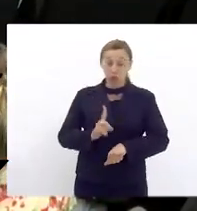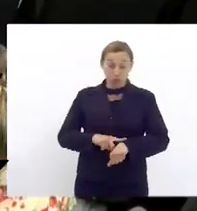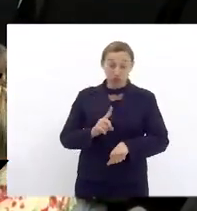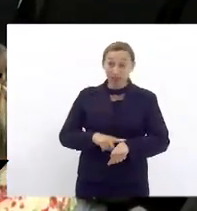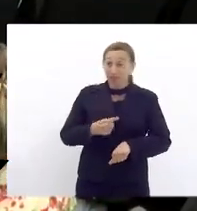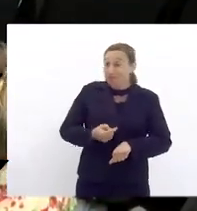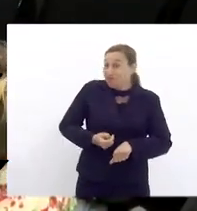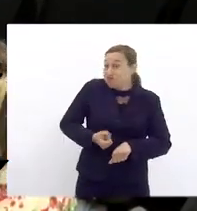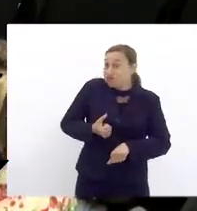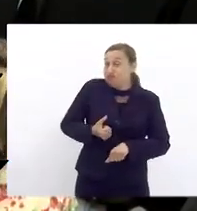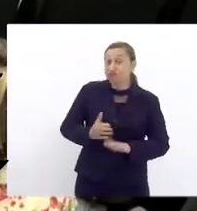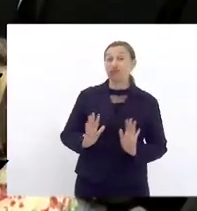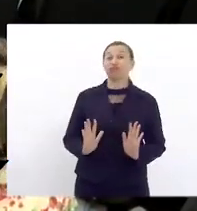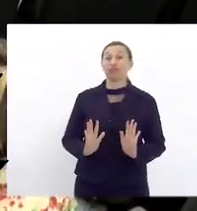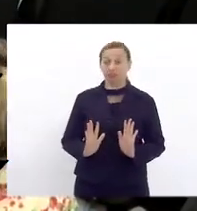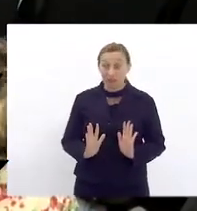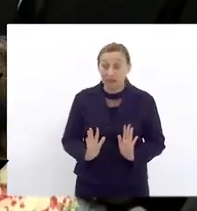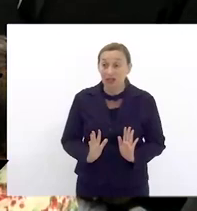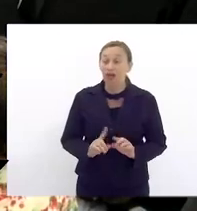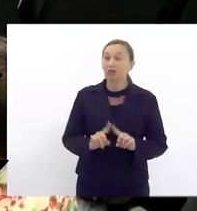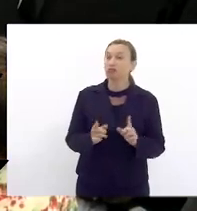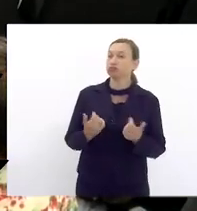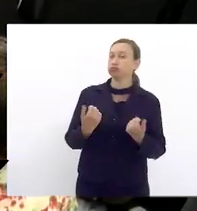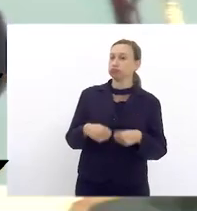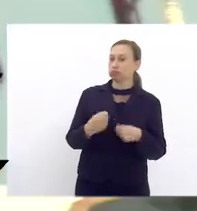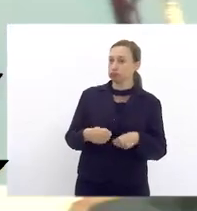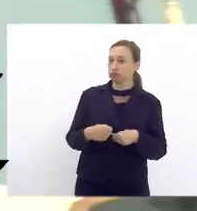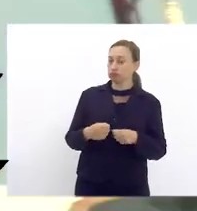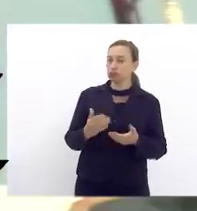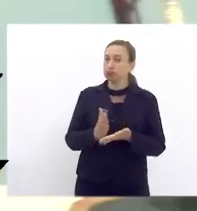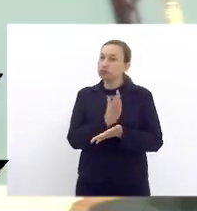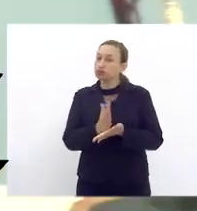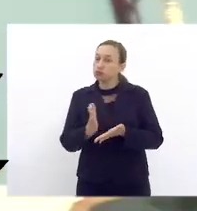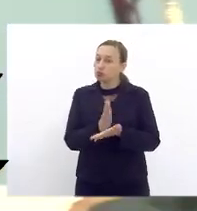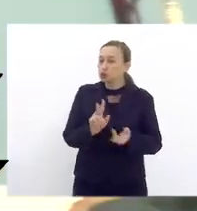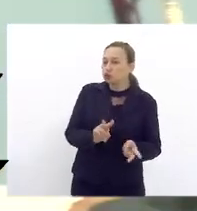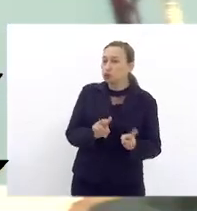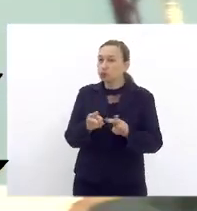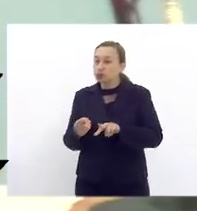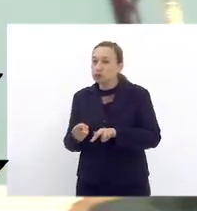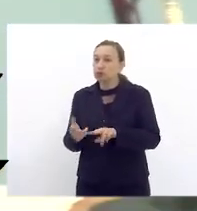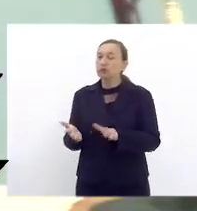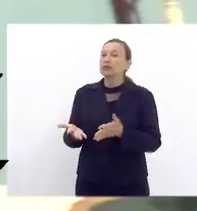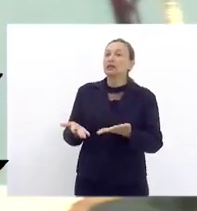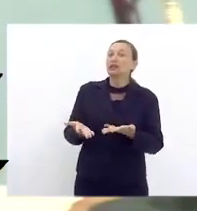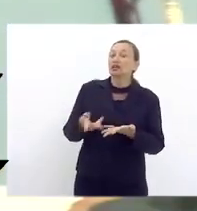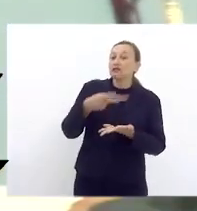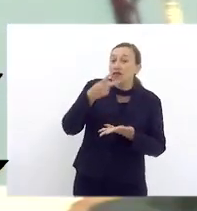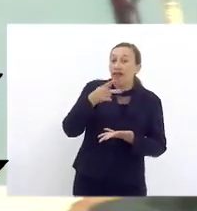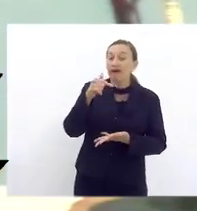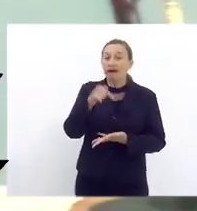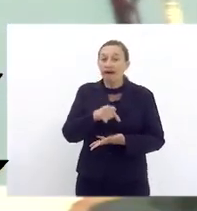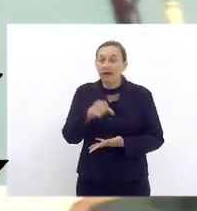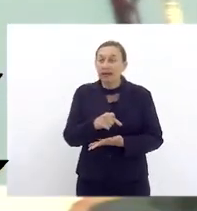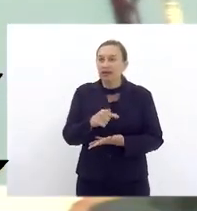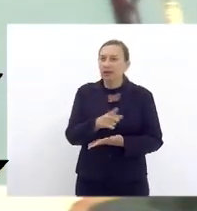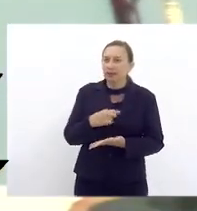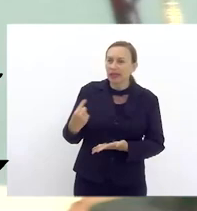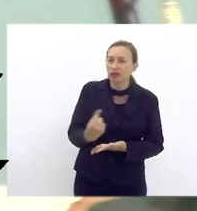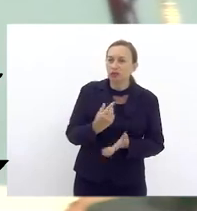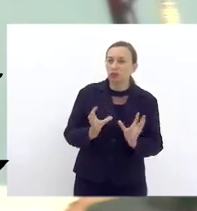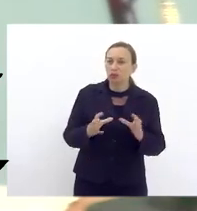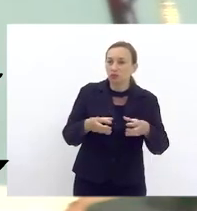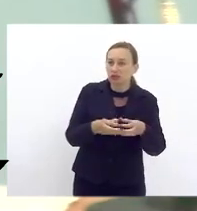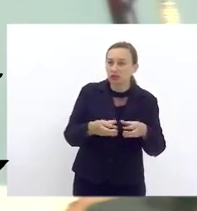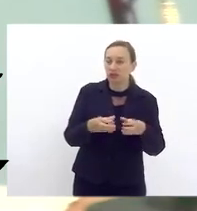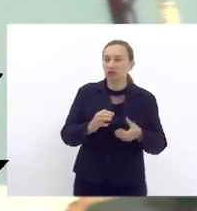mais do que estourado mas é preciso dar alguns encaminhamentos e falar aqui para nossa comissão